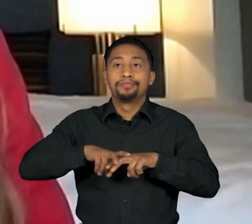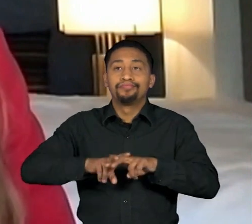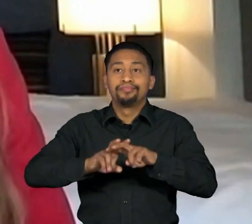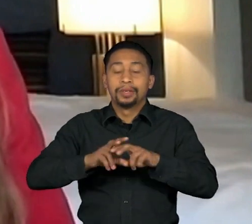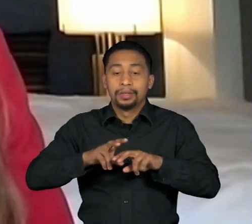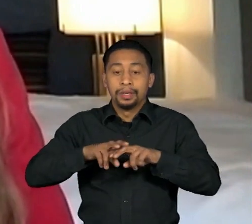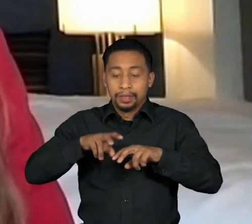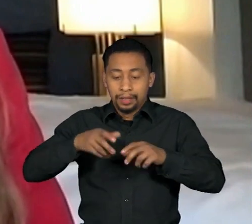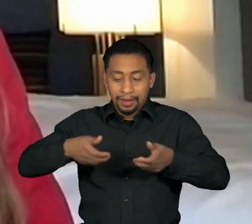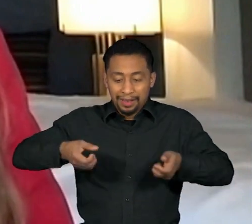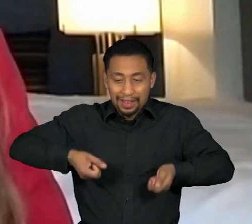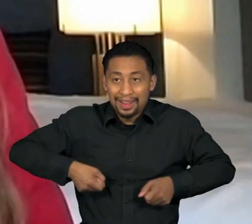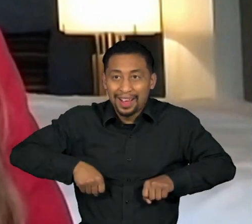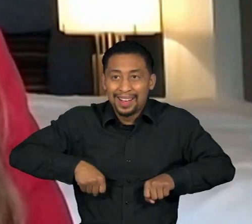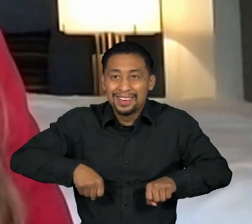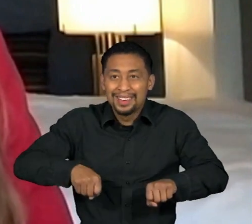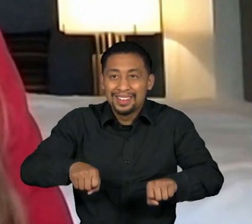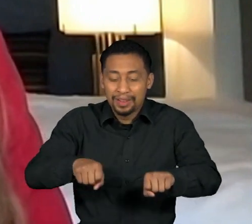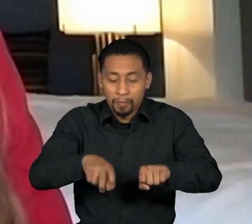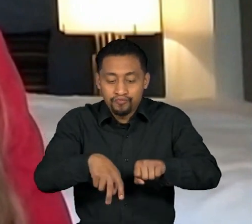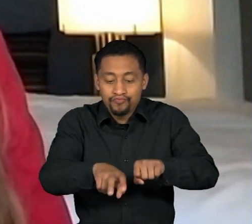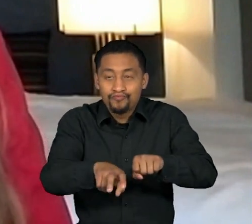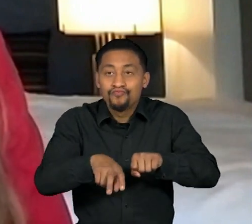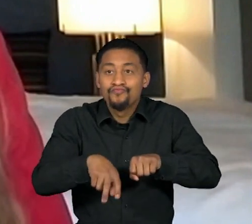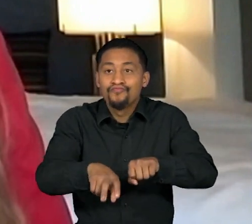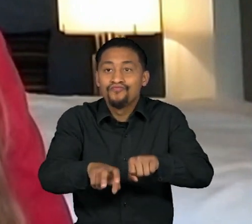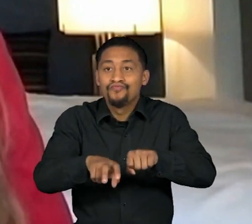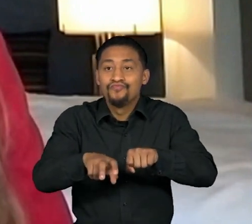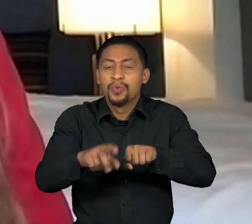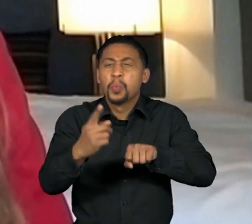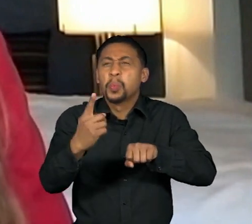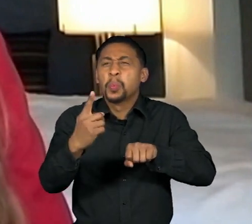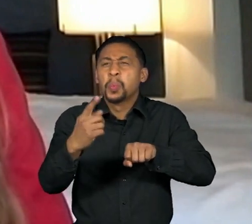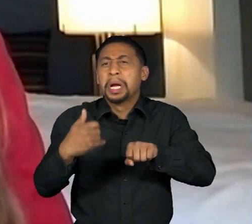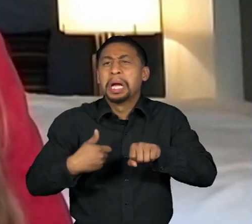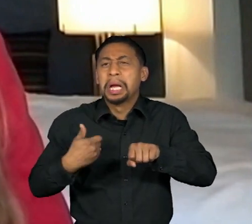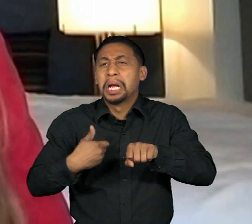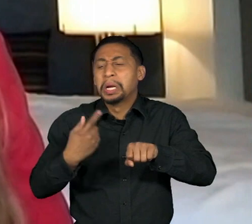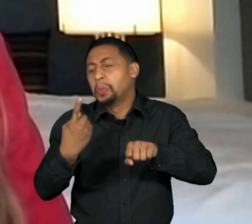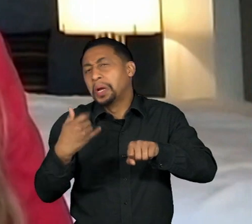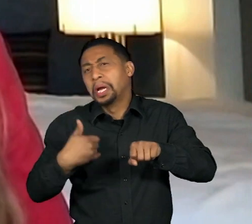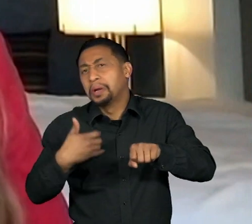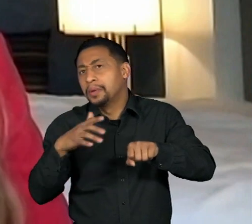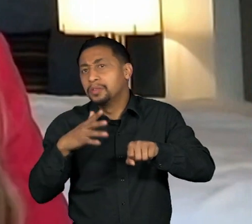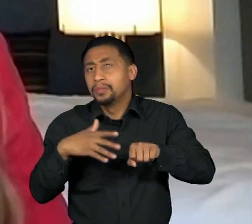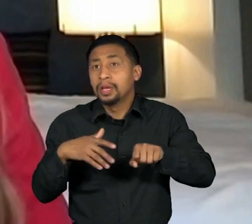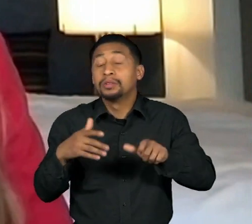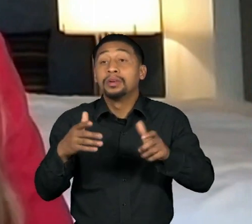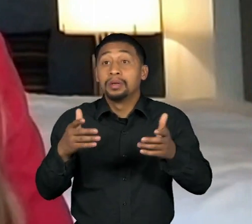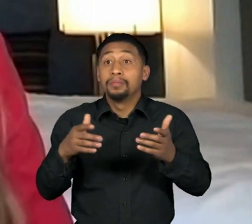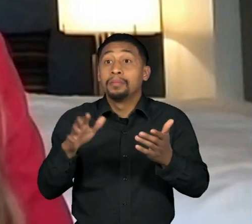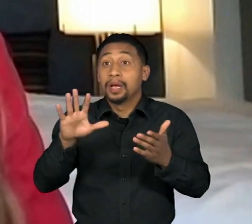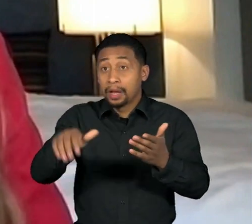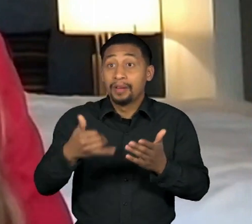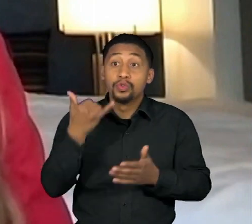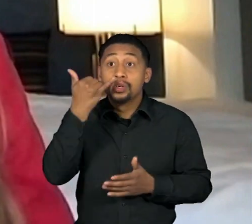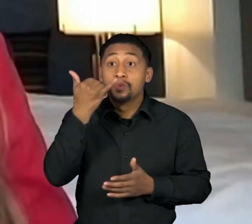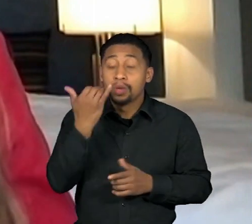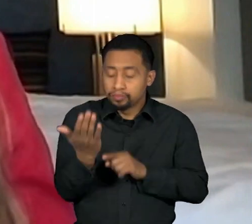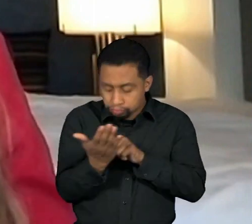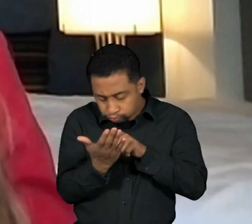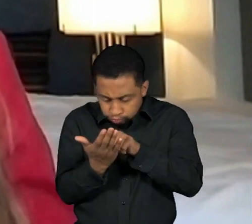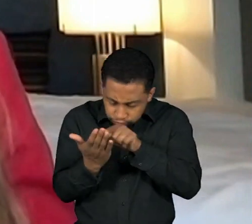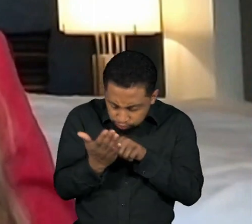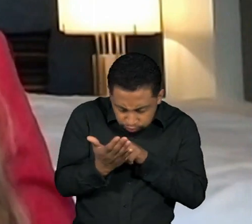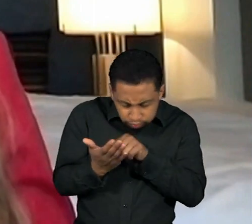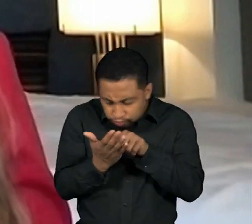aí, e pegava o celular e achava o nome do pai, né, a foto do pai, e ligava para o pai.